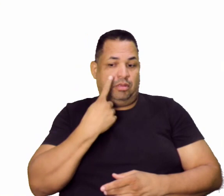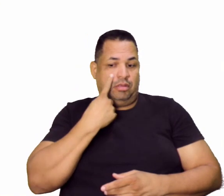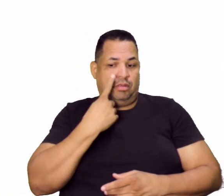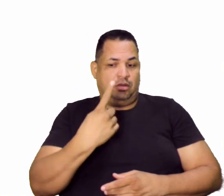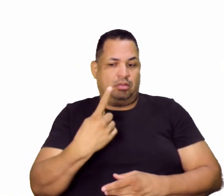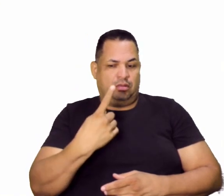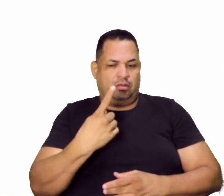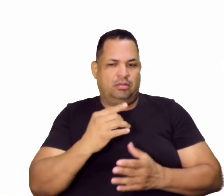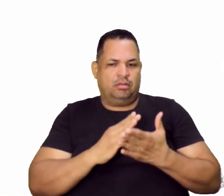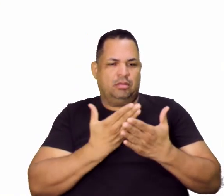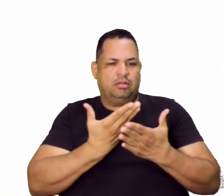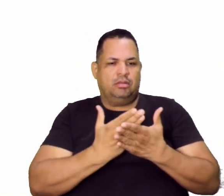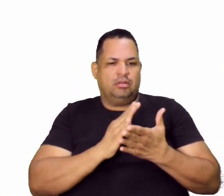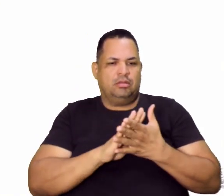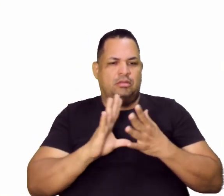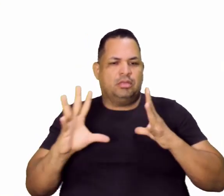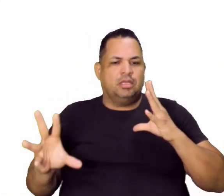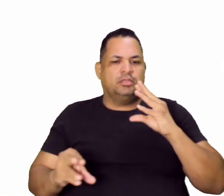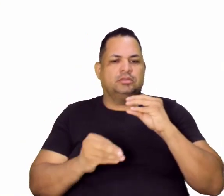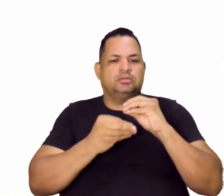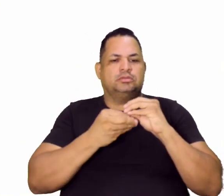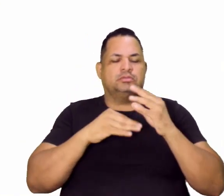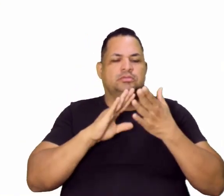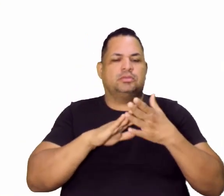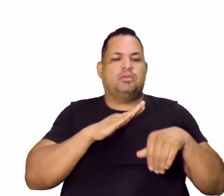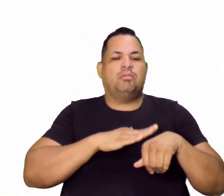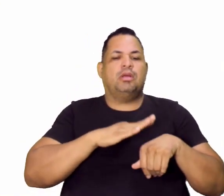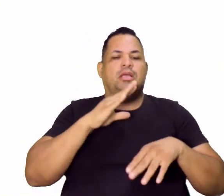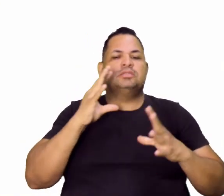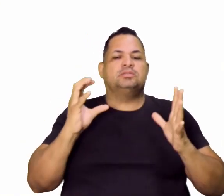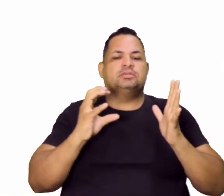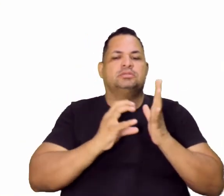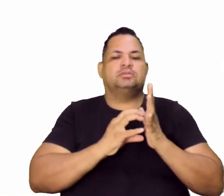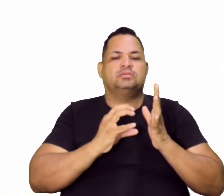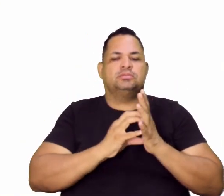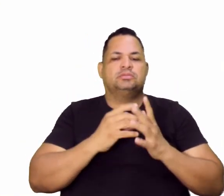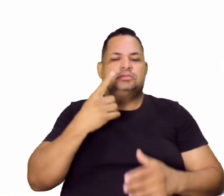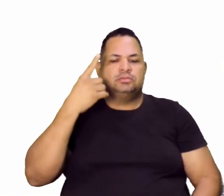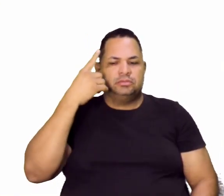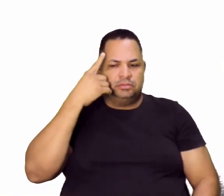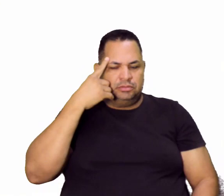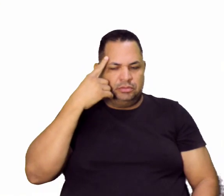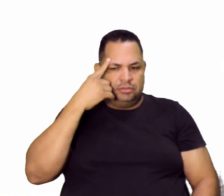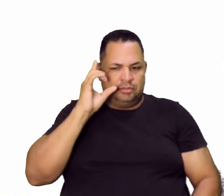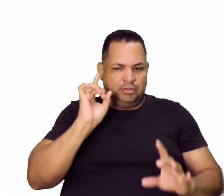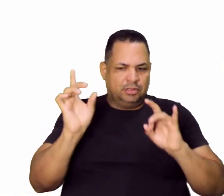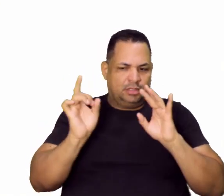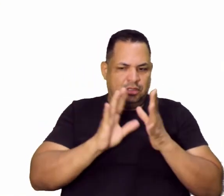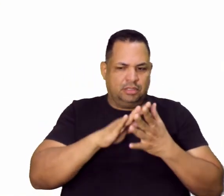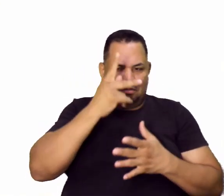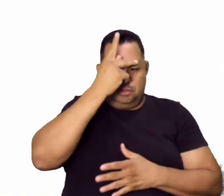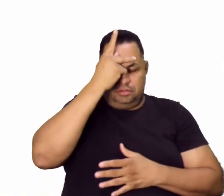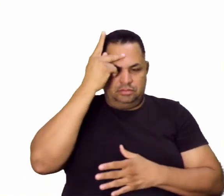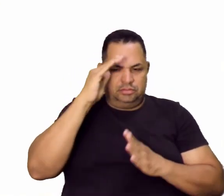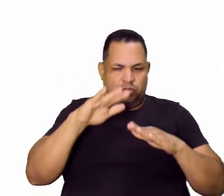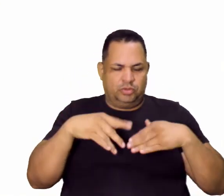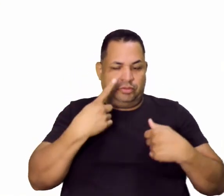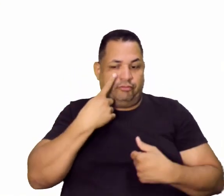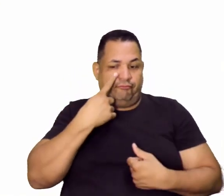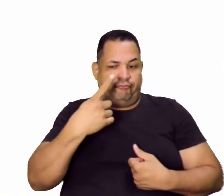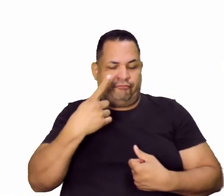os completa com mais símbolos de seu repertório. Isso quer dizer o quê? Cada um de nós, ao olhar uma